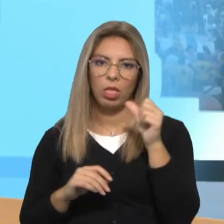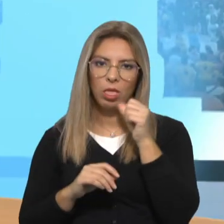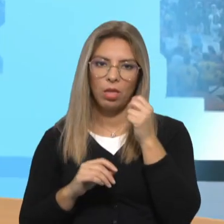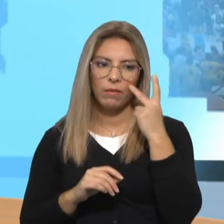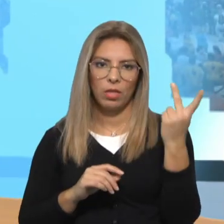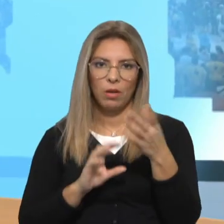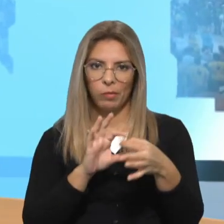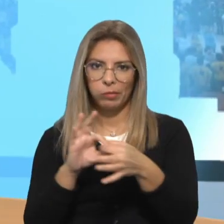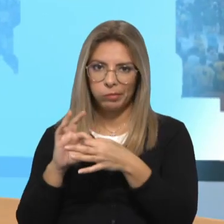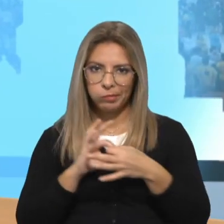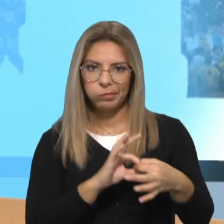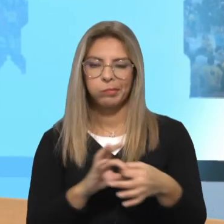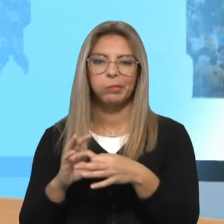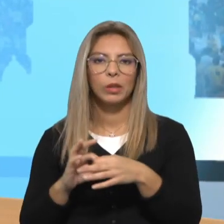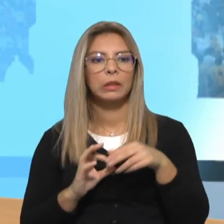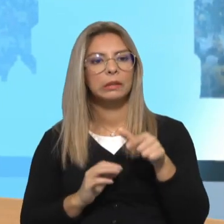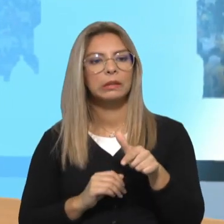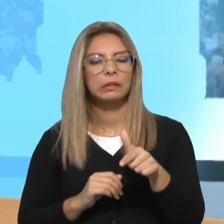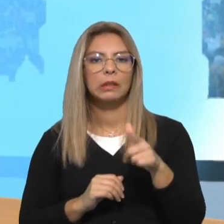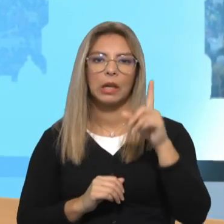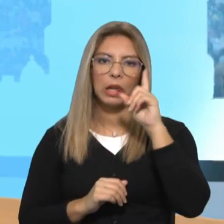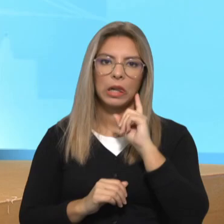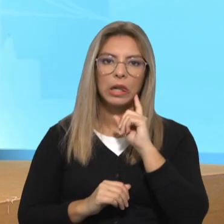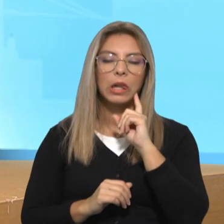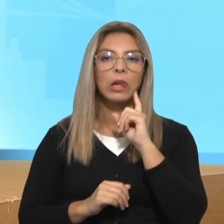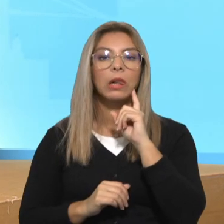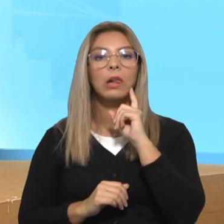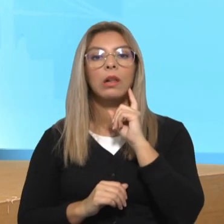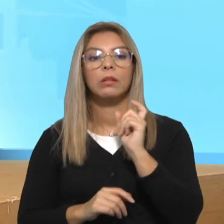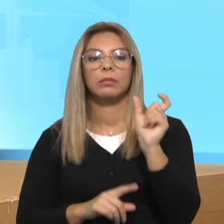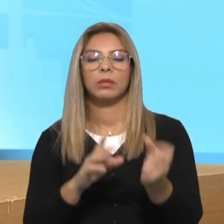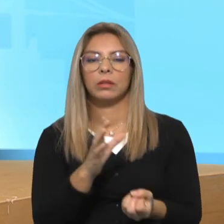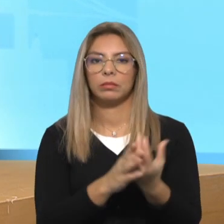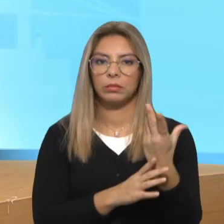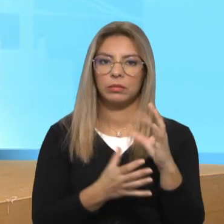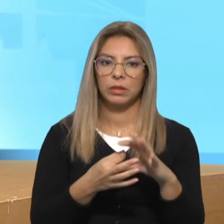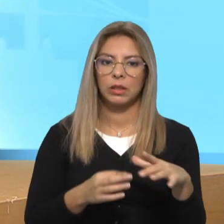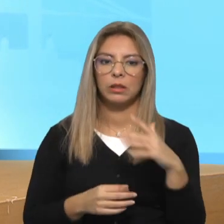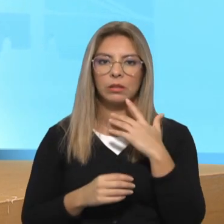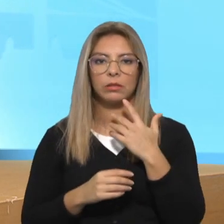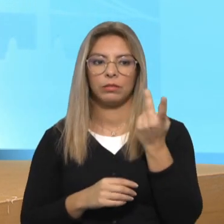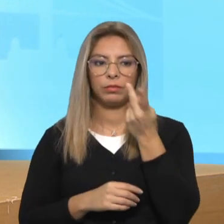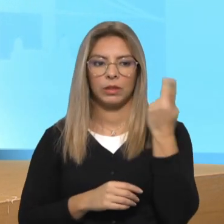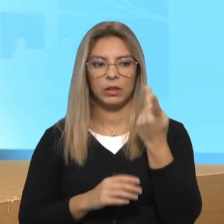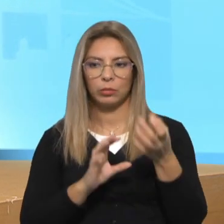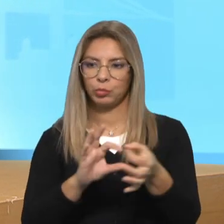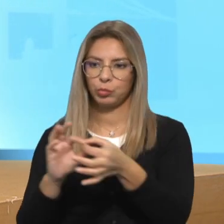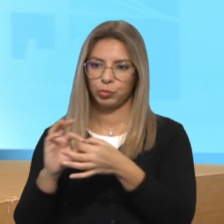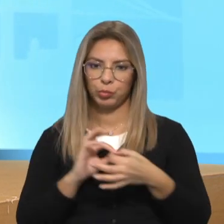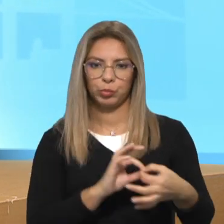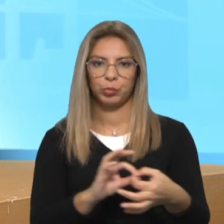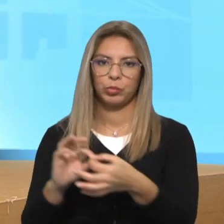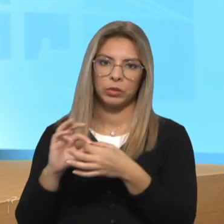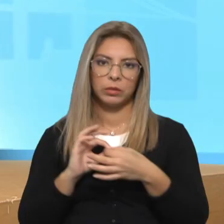E a nossa fundadora sempre pôs muito em destaque a questão do viver em comunhão à maneira